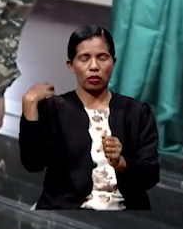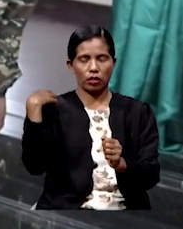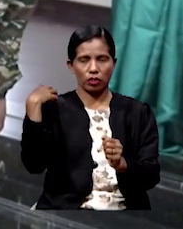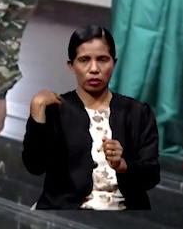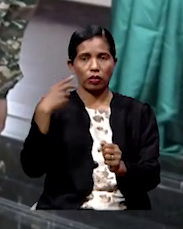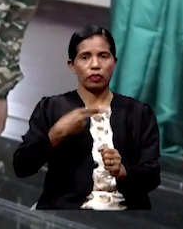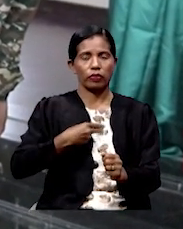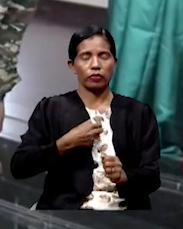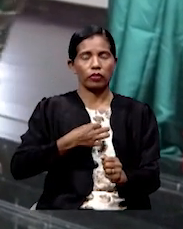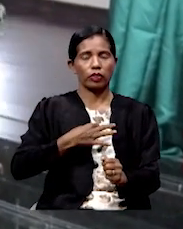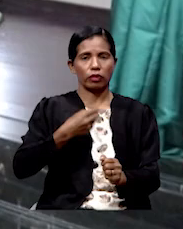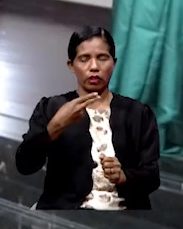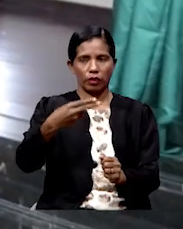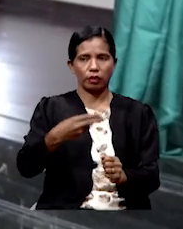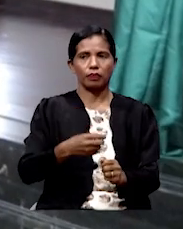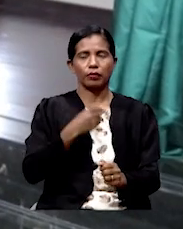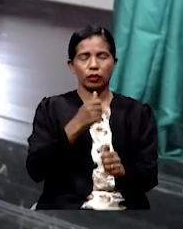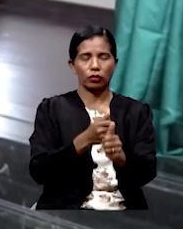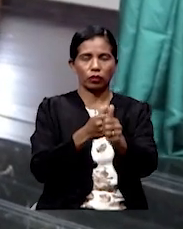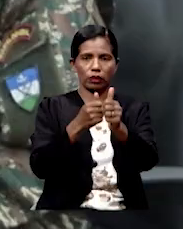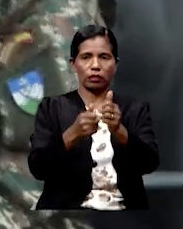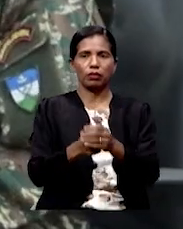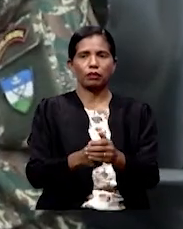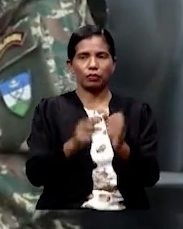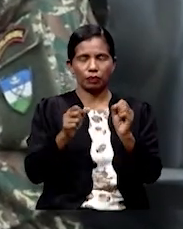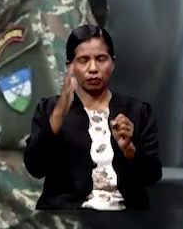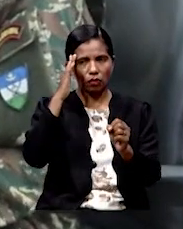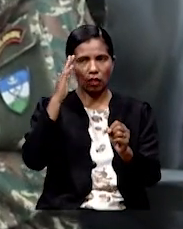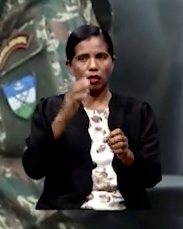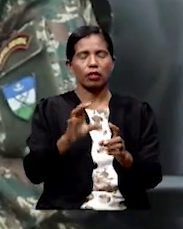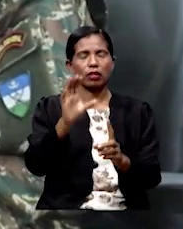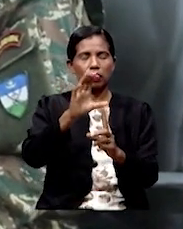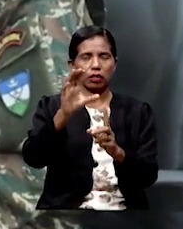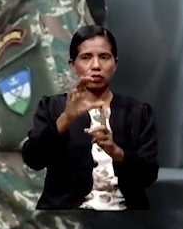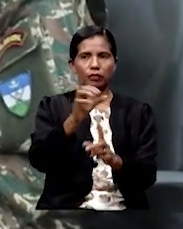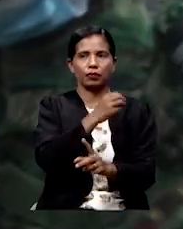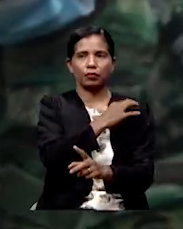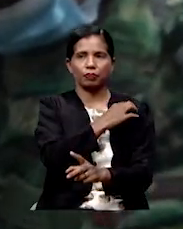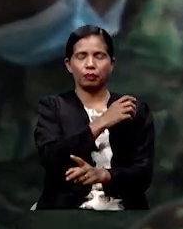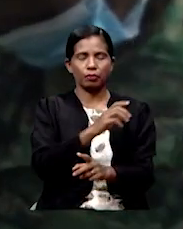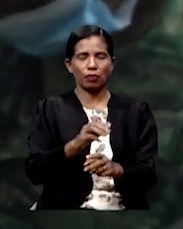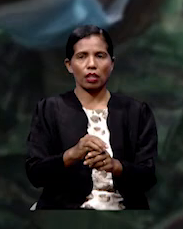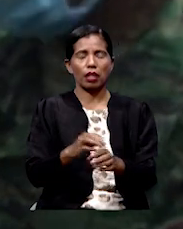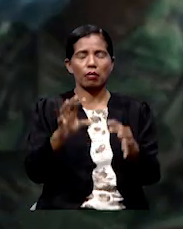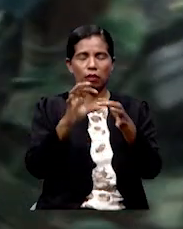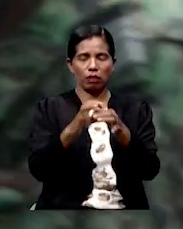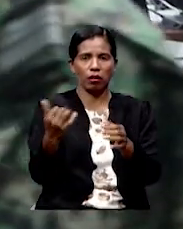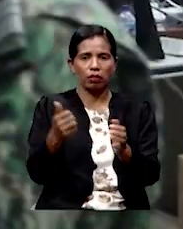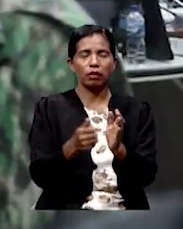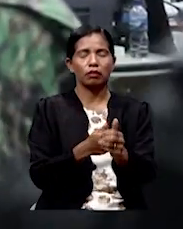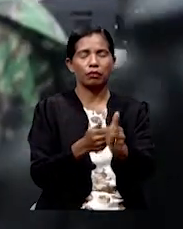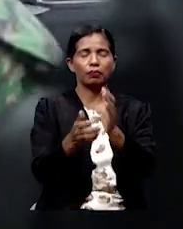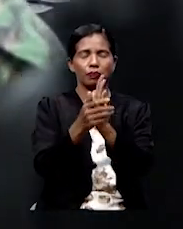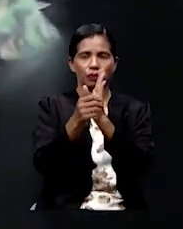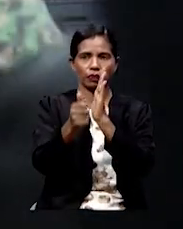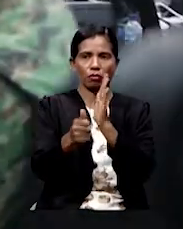Fatuhada Dili. Promoção, né, baseia ba atingidade no reconhecimento comando Força Armada, ma membro Sira, ter carreira no príncipe critério